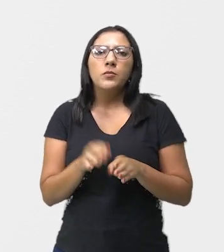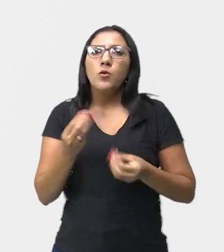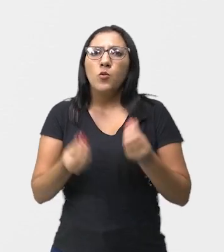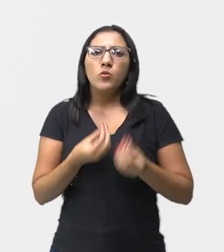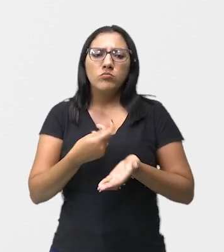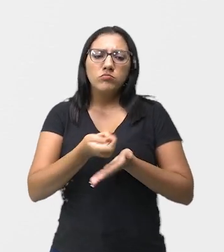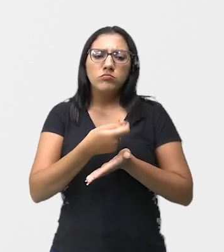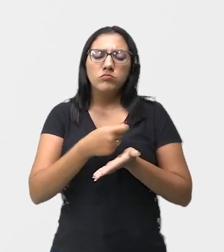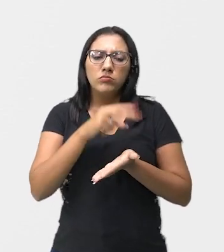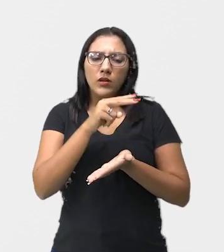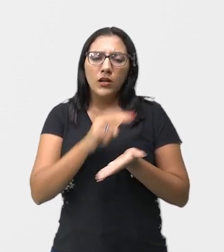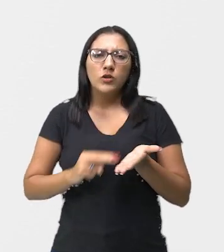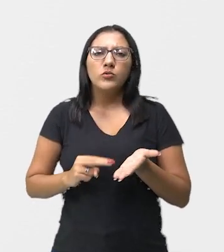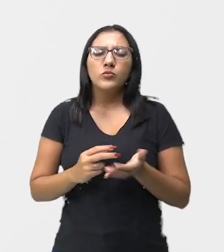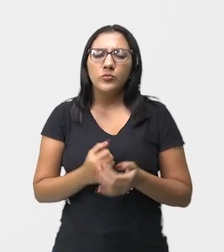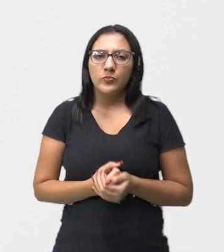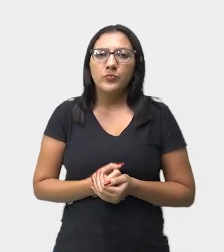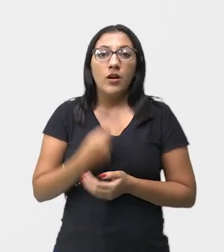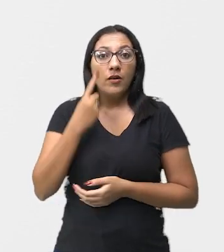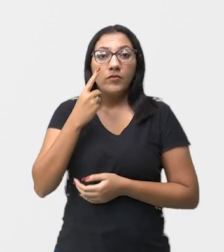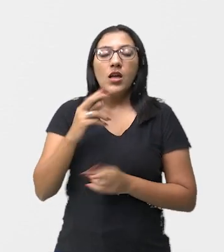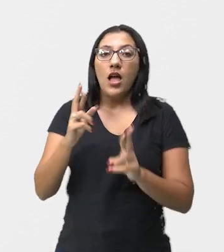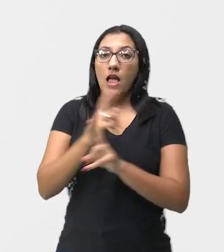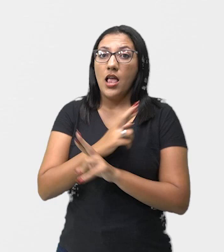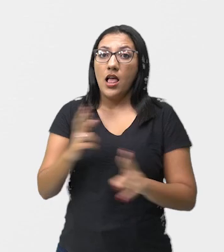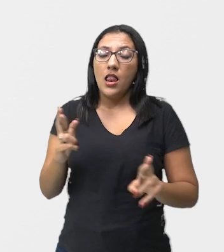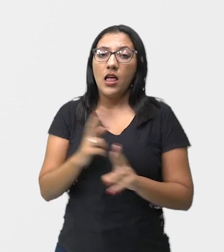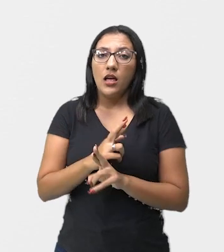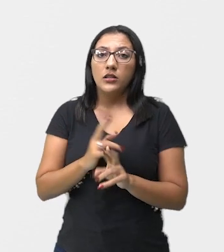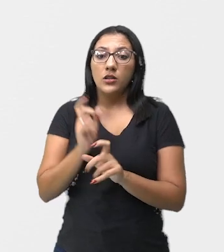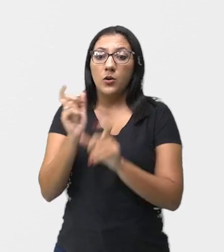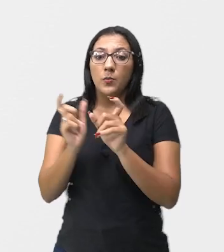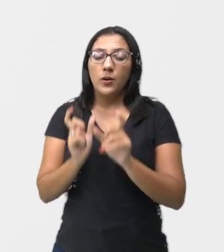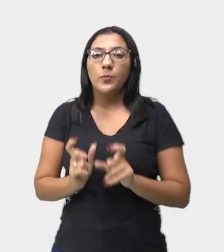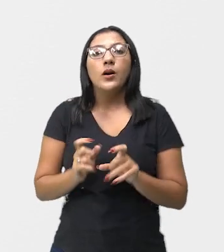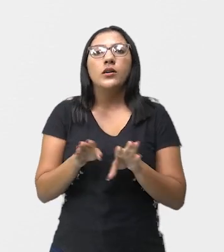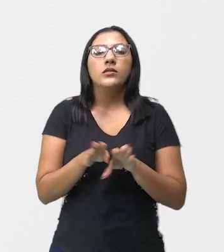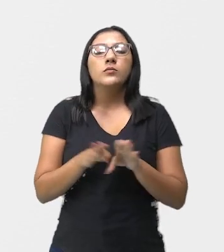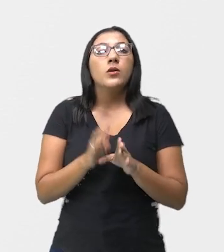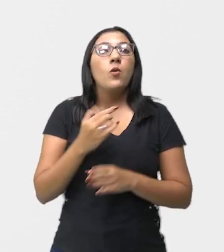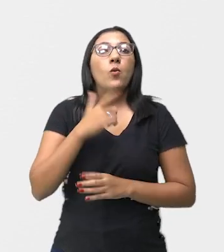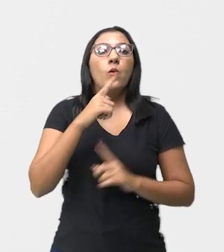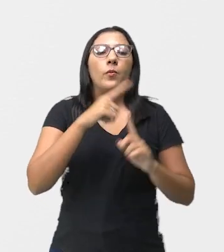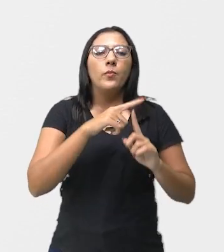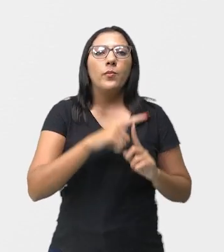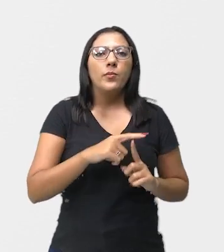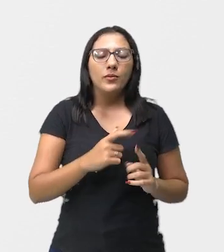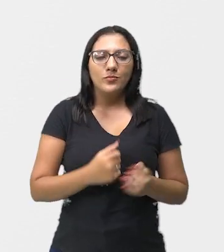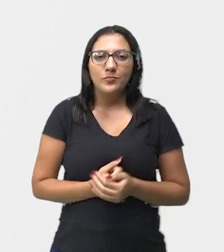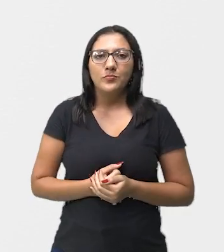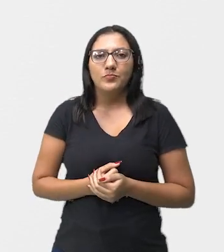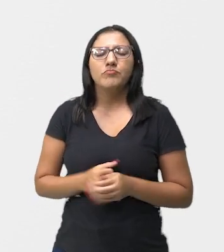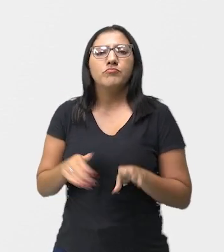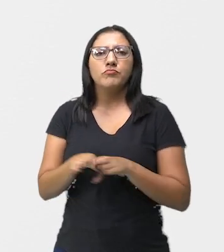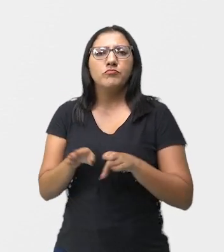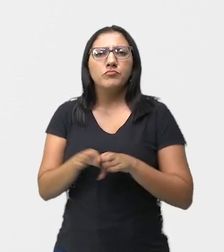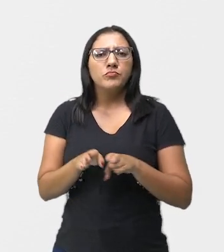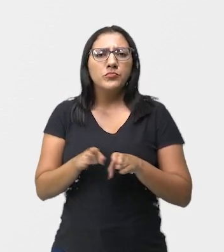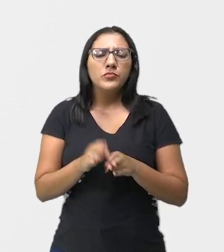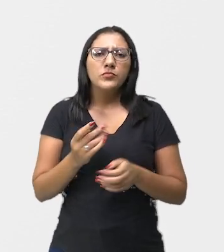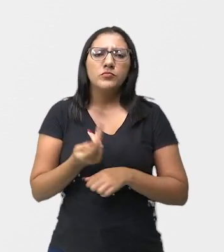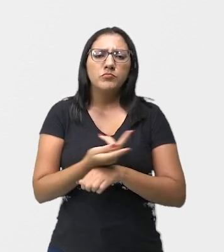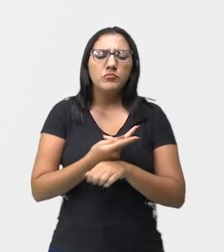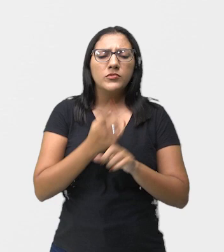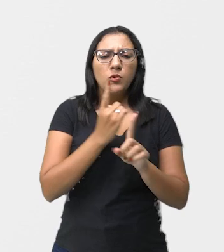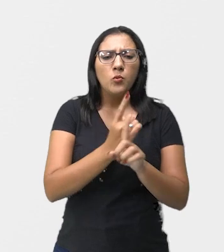leitura, observando a relação do verbal com outras semioses e também buscando procedimentos